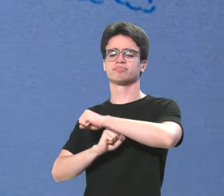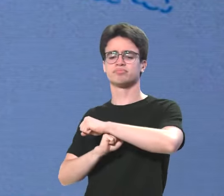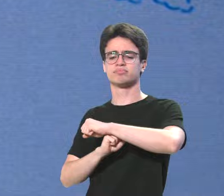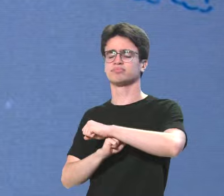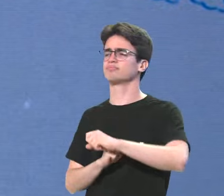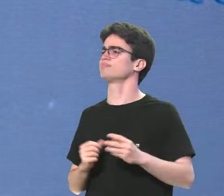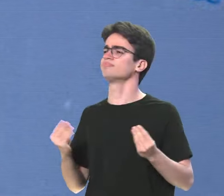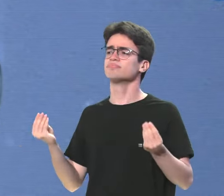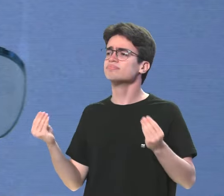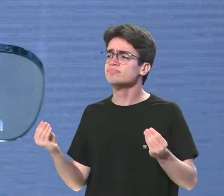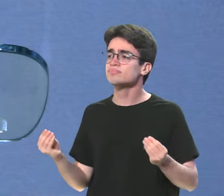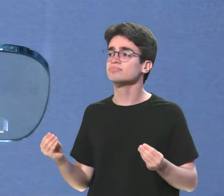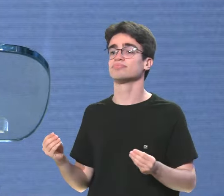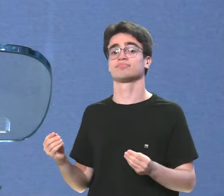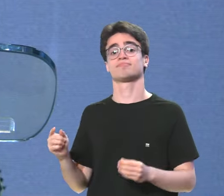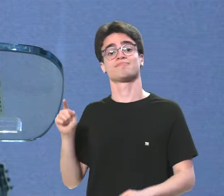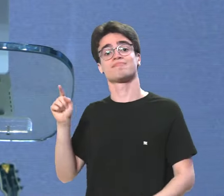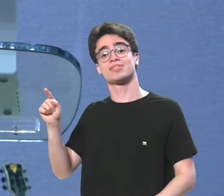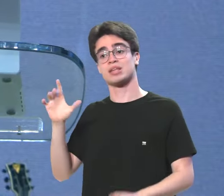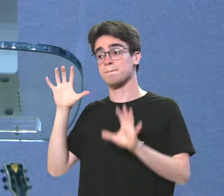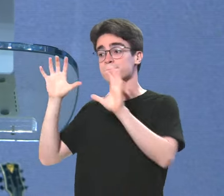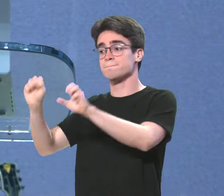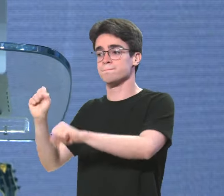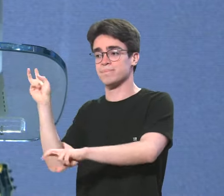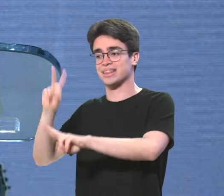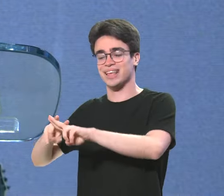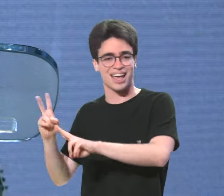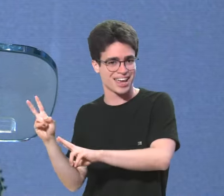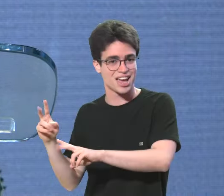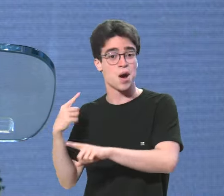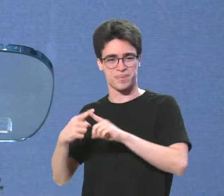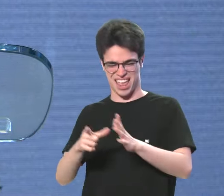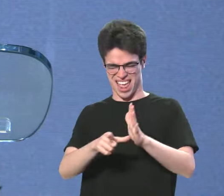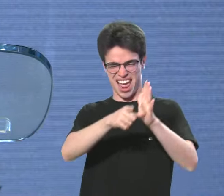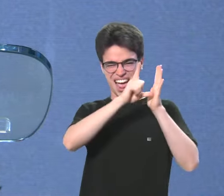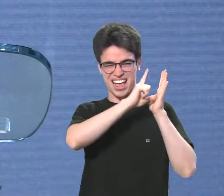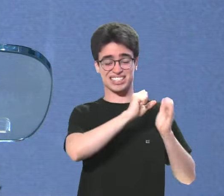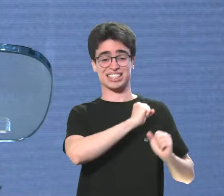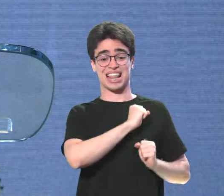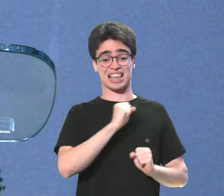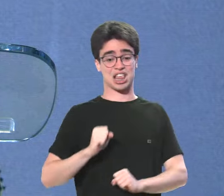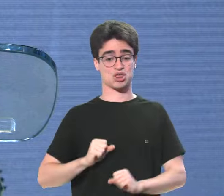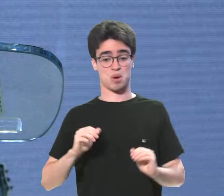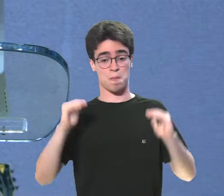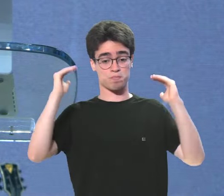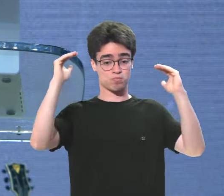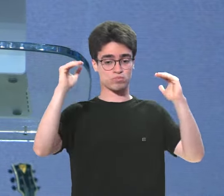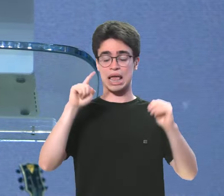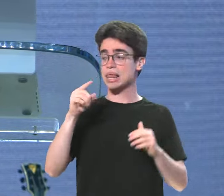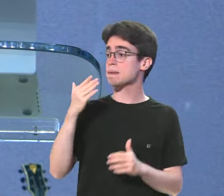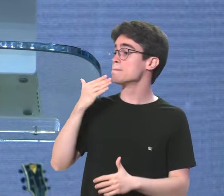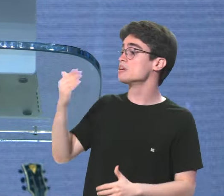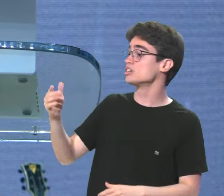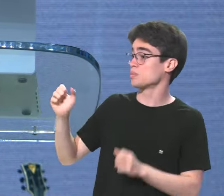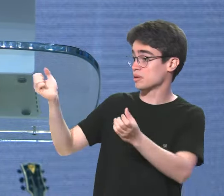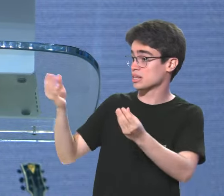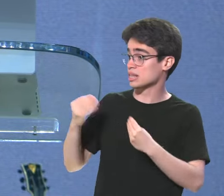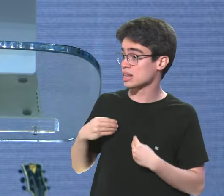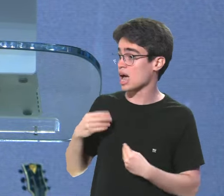para aprender os cristãos ele pediu pro Sumo Sacerdote a gente lê lá no início cartas de recomendação para essas